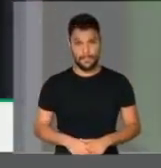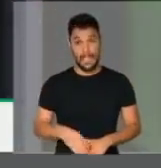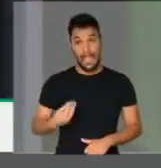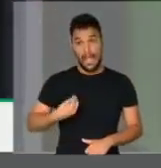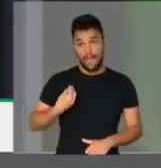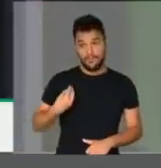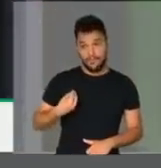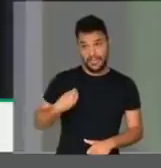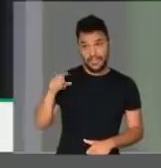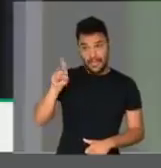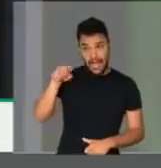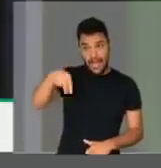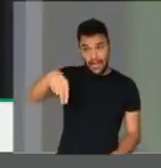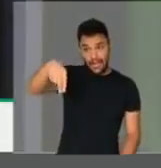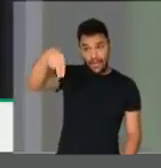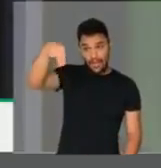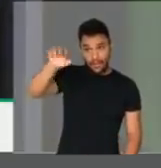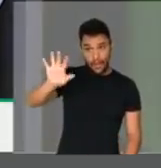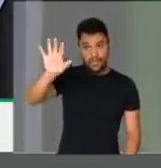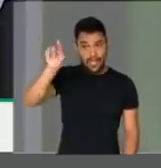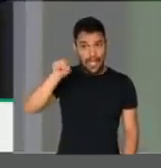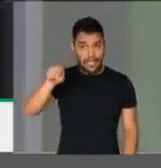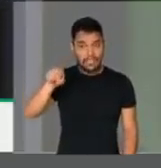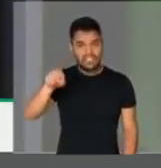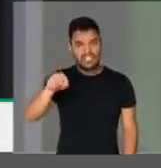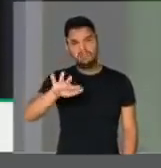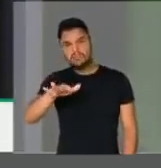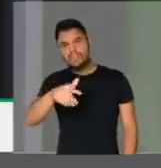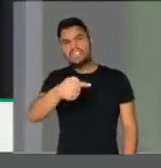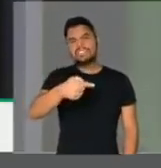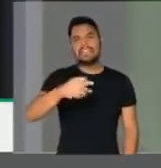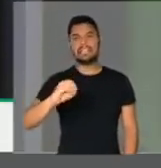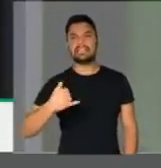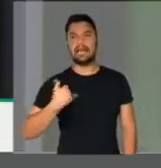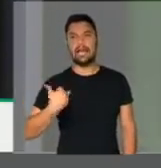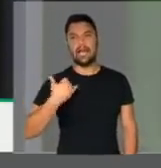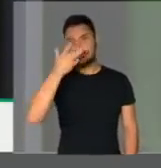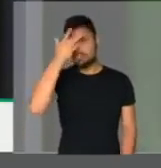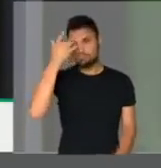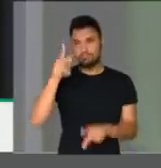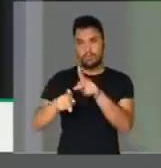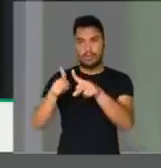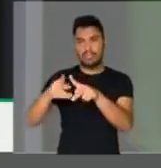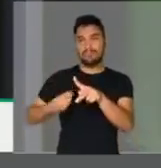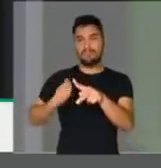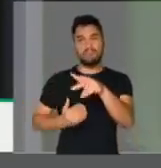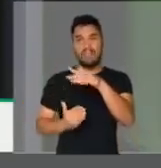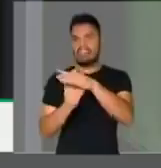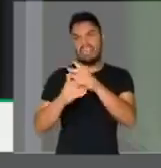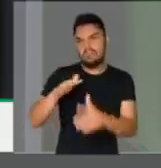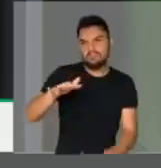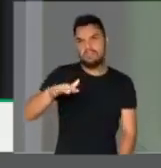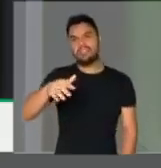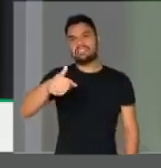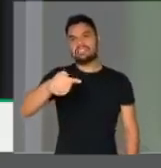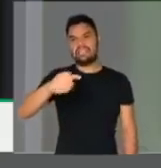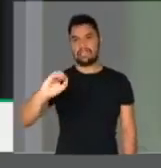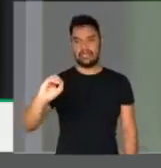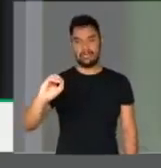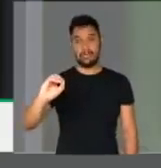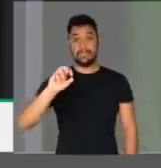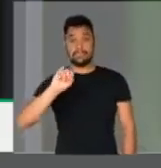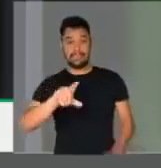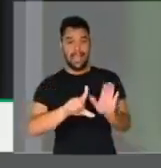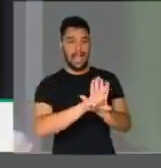expectativa de vida no Nordeste está na casa dos 70 anos de idade. Querer aprovar uma reforma com